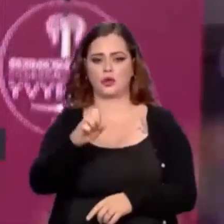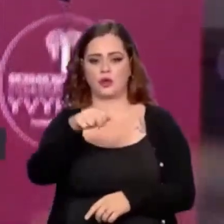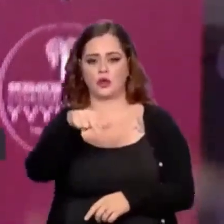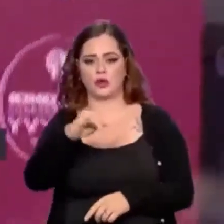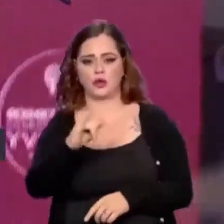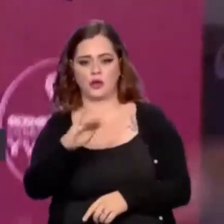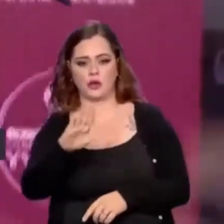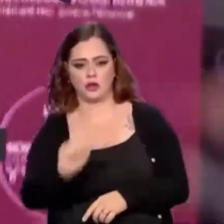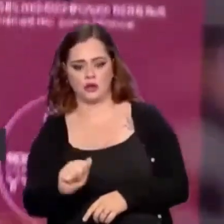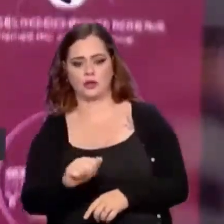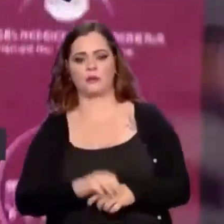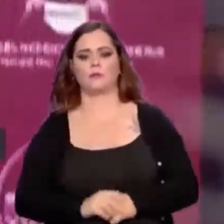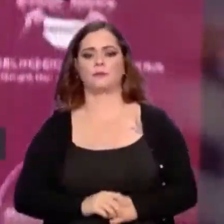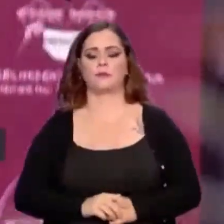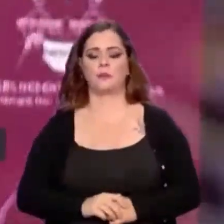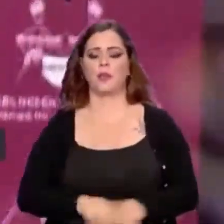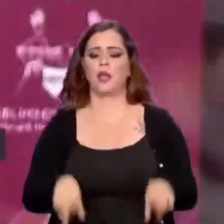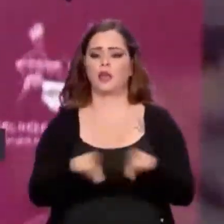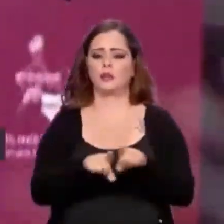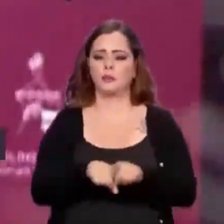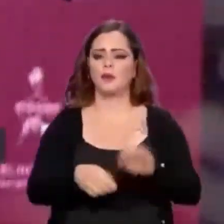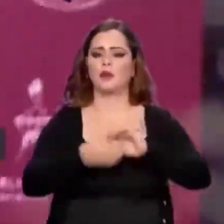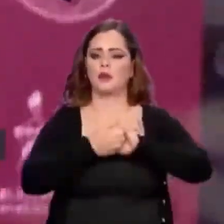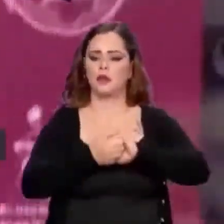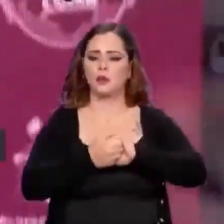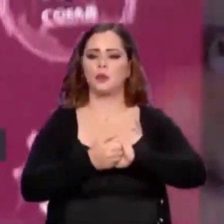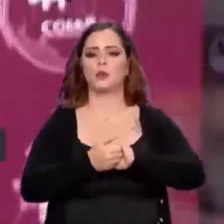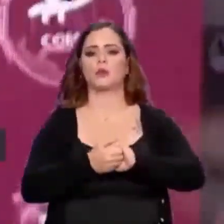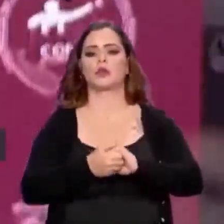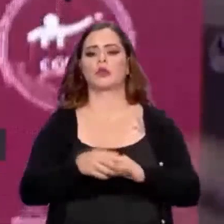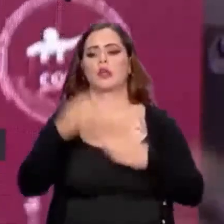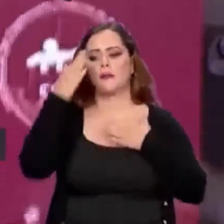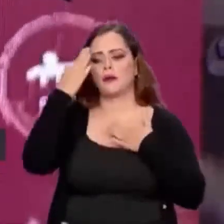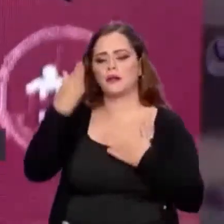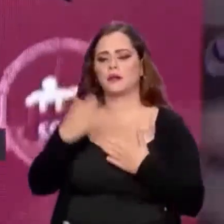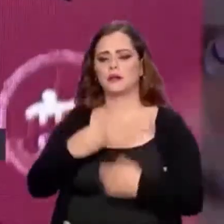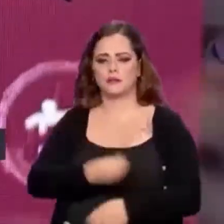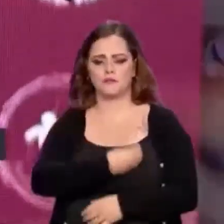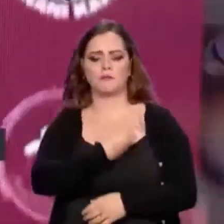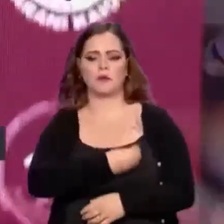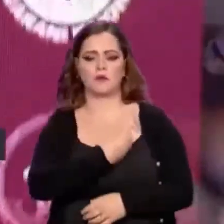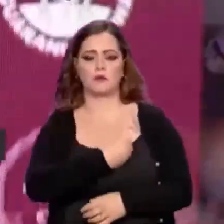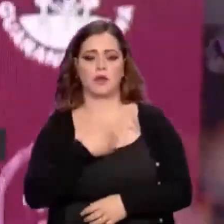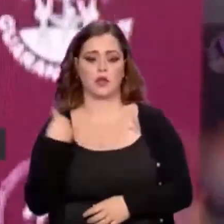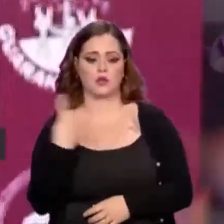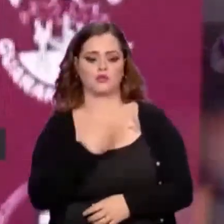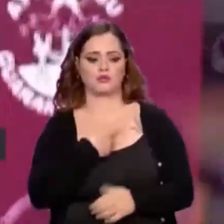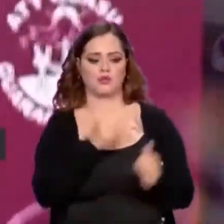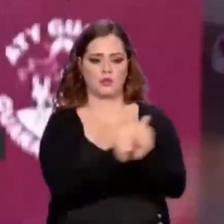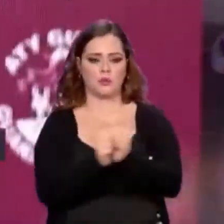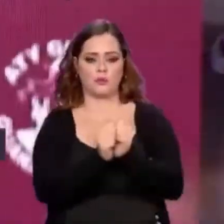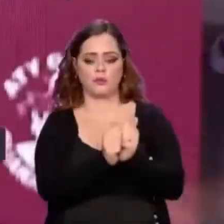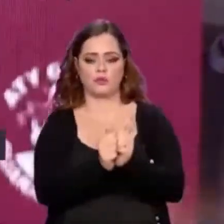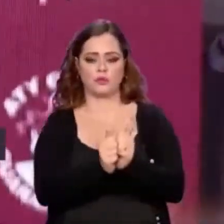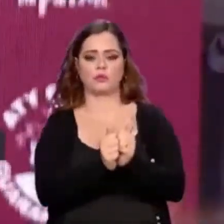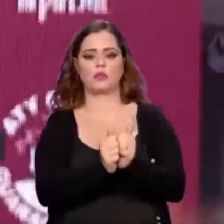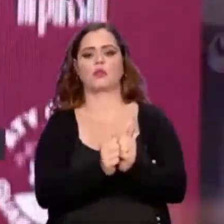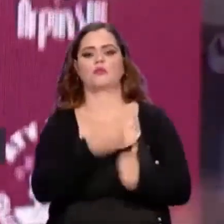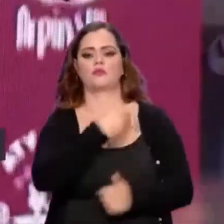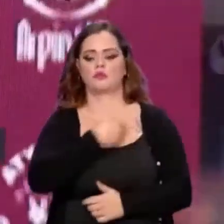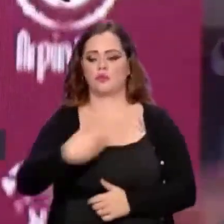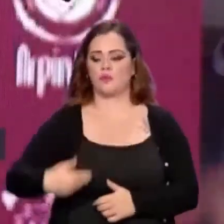Apichana. Também quero cumprimentar e agradecer a presença dos nossos parceiros de governo que estão